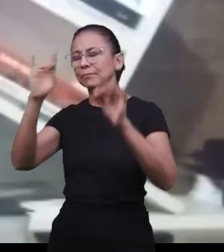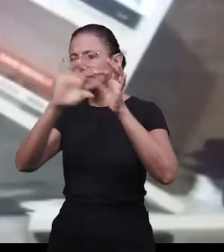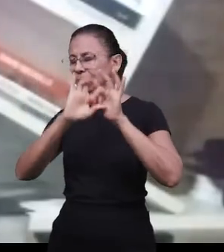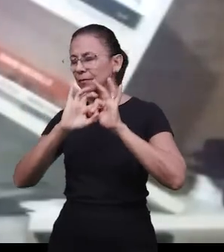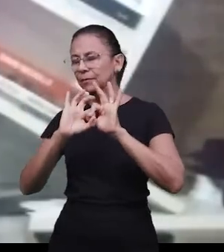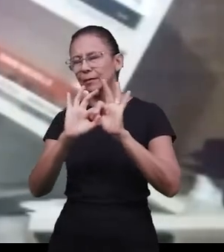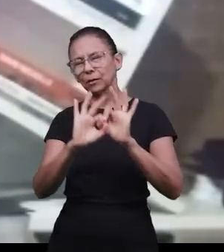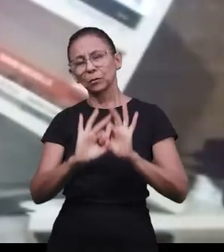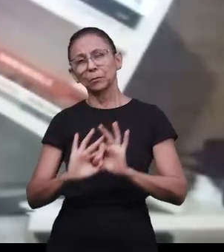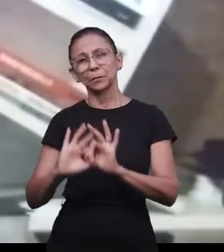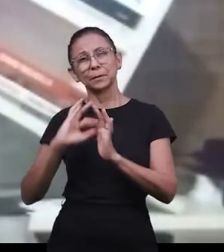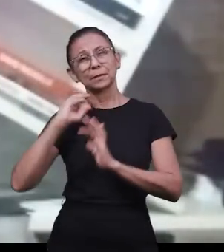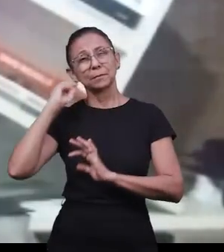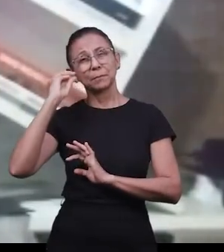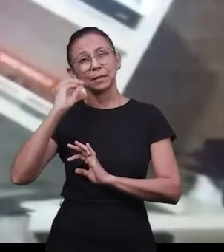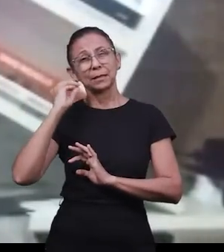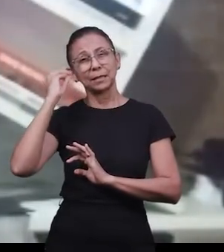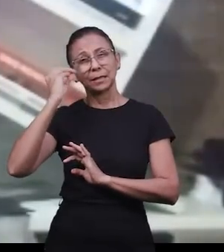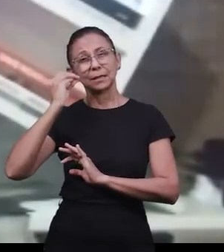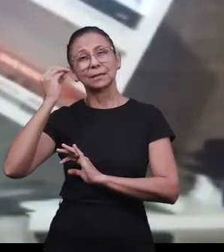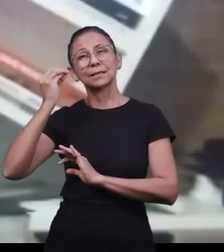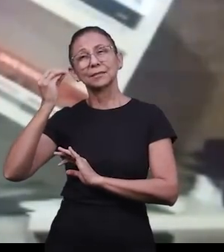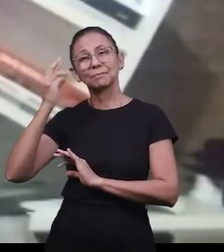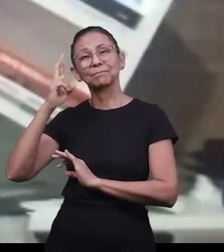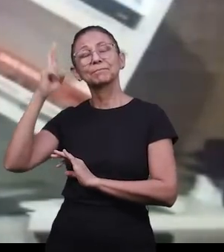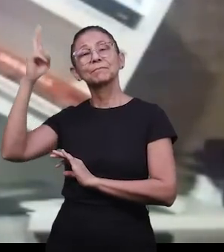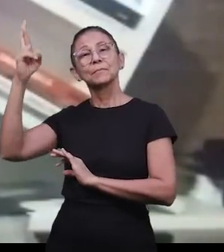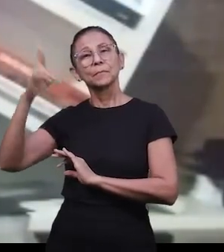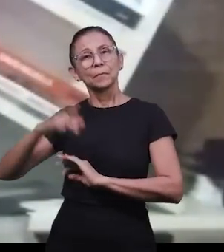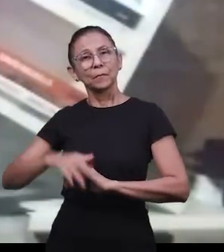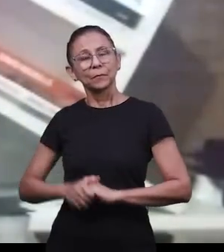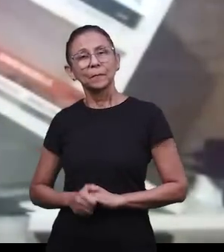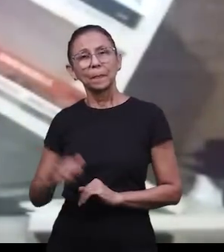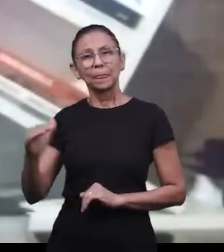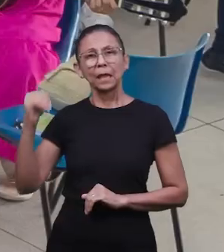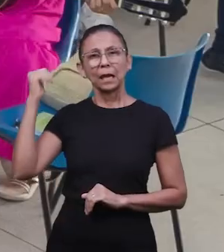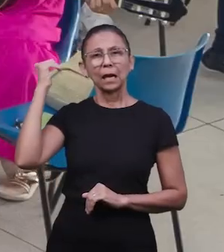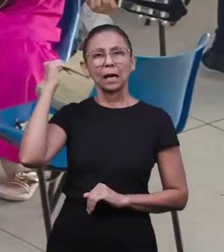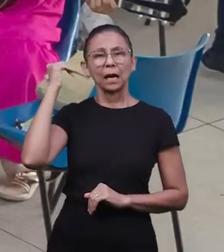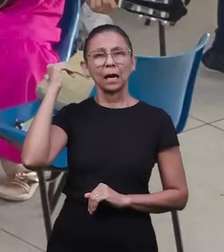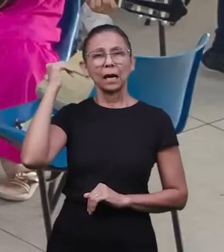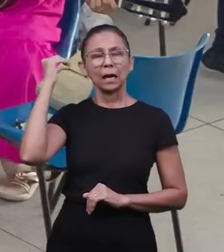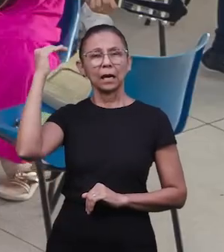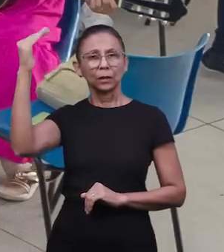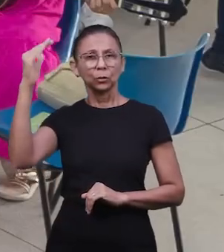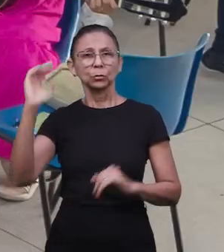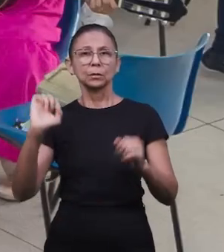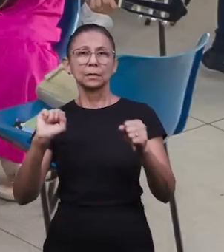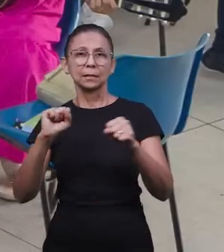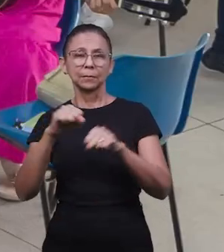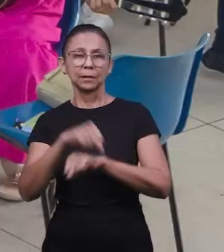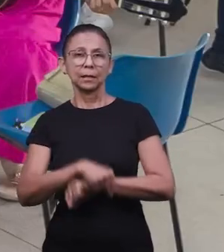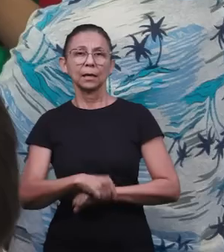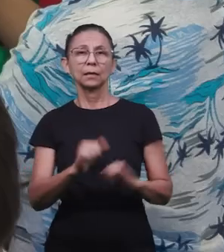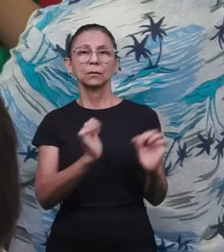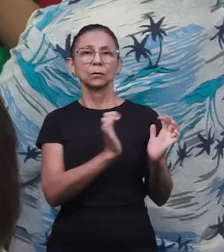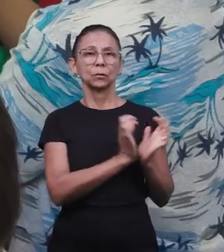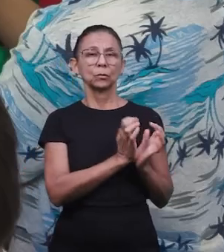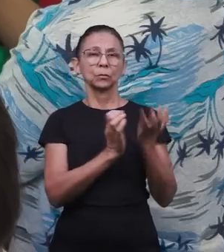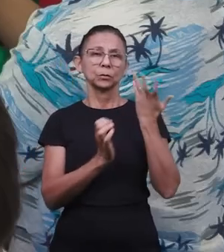muitas experiências com o Senhor. Enquanto os adultos estavam ali participando dos seminários, as classes tiveram